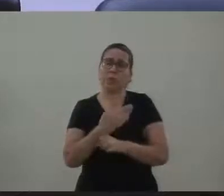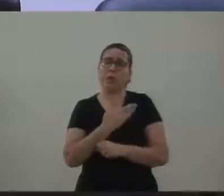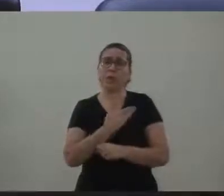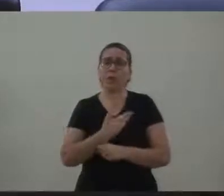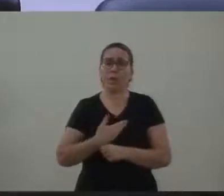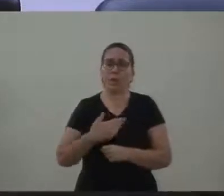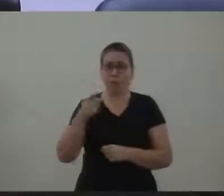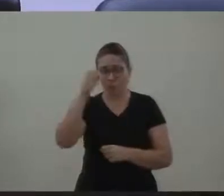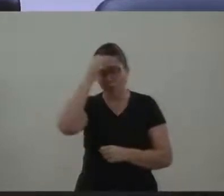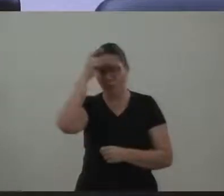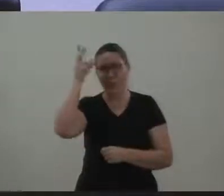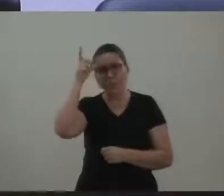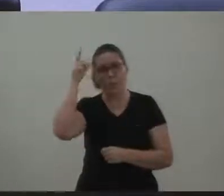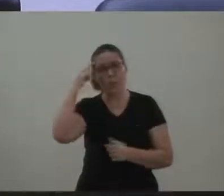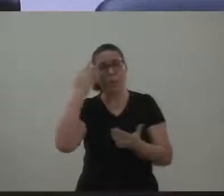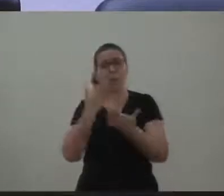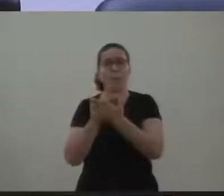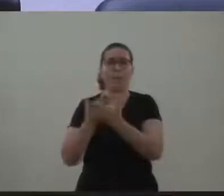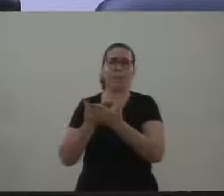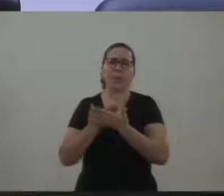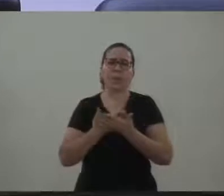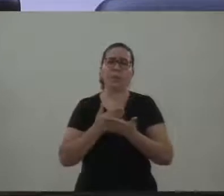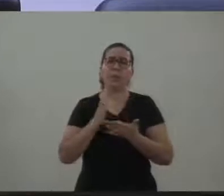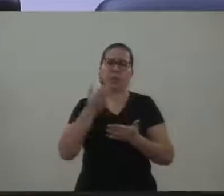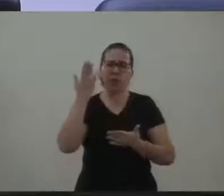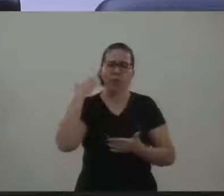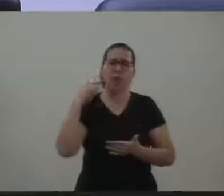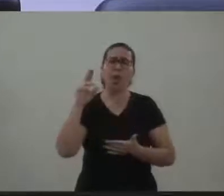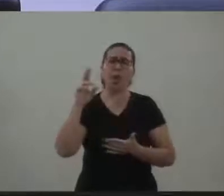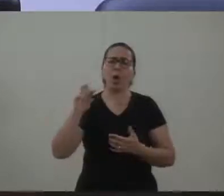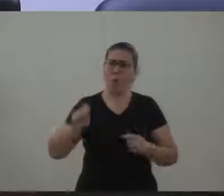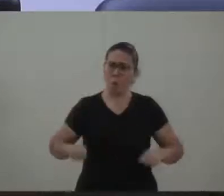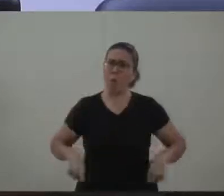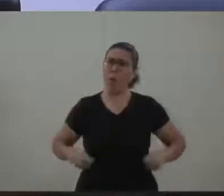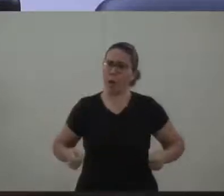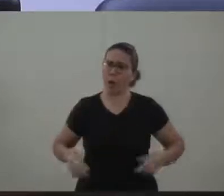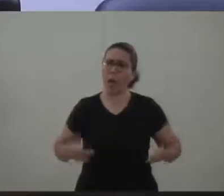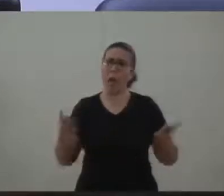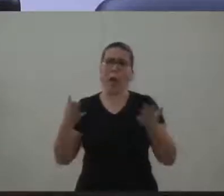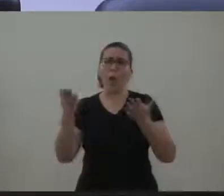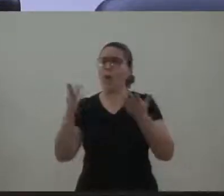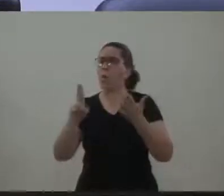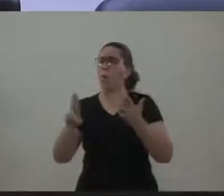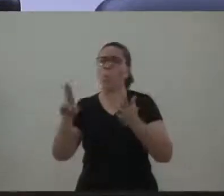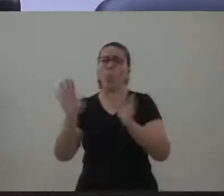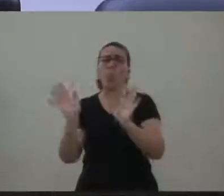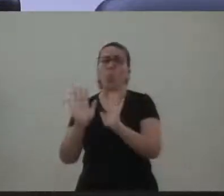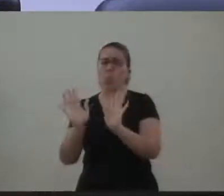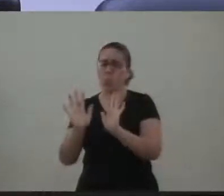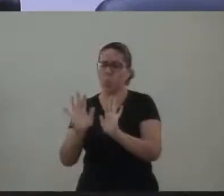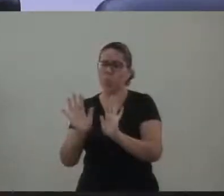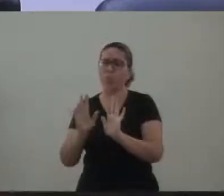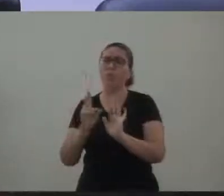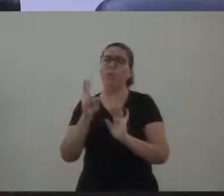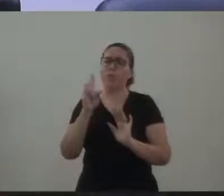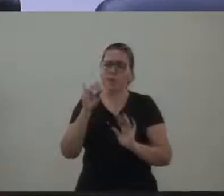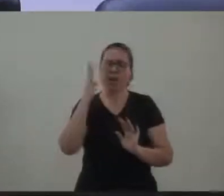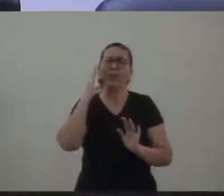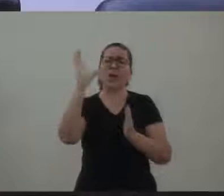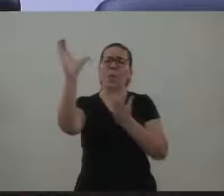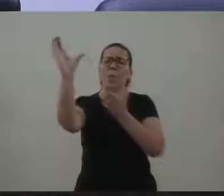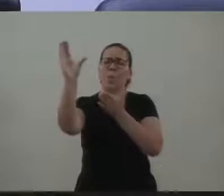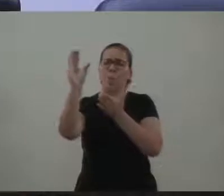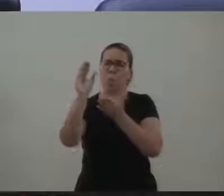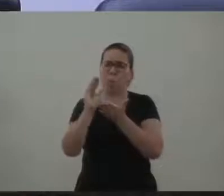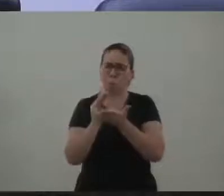reavaliar, porque esses são os números. Já se gastava com algo, hoje não está se gastando, vai ter um déficit orçamentário,